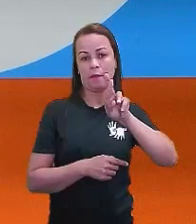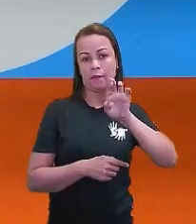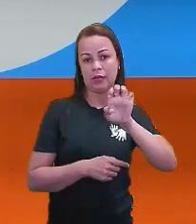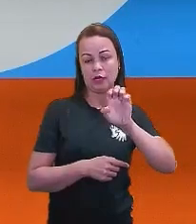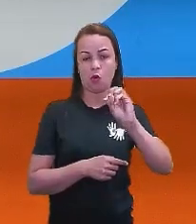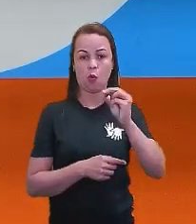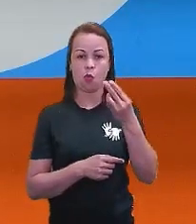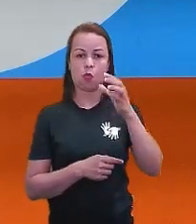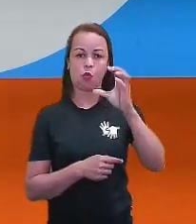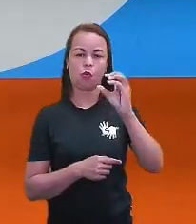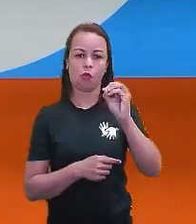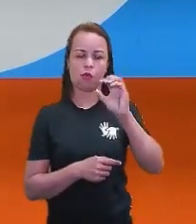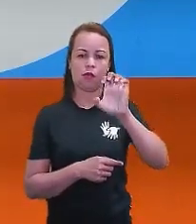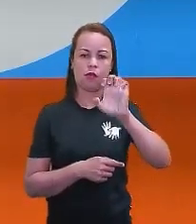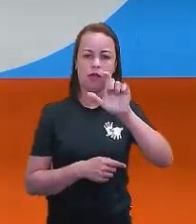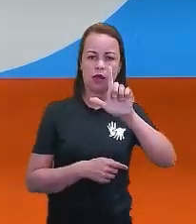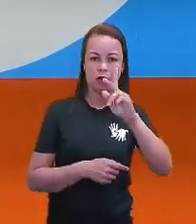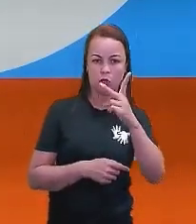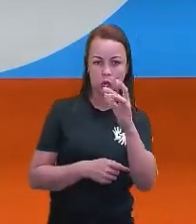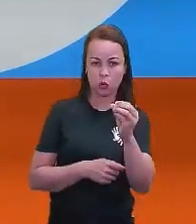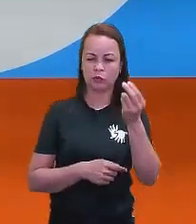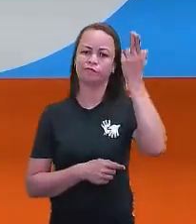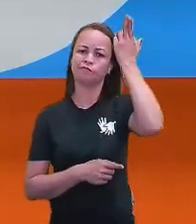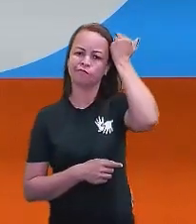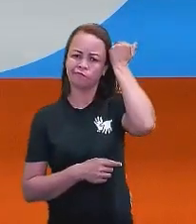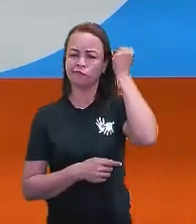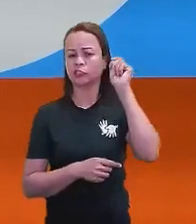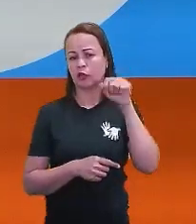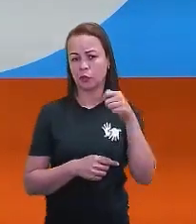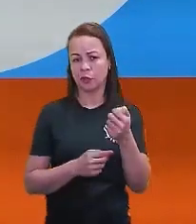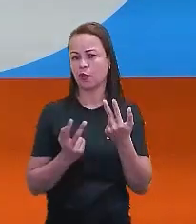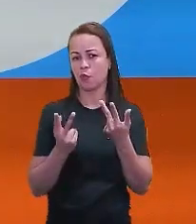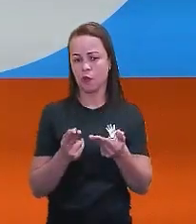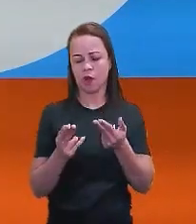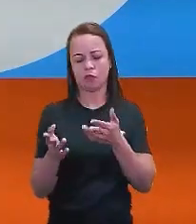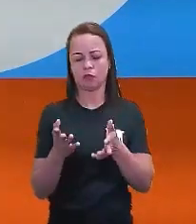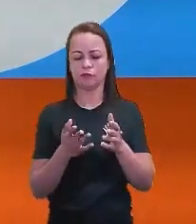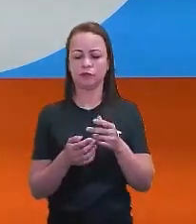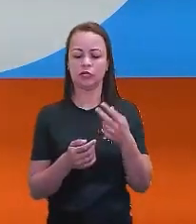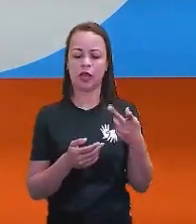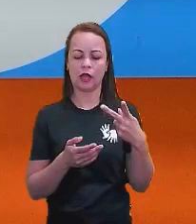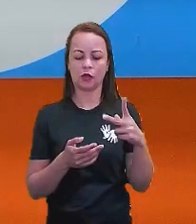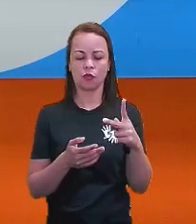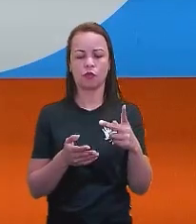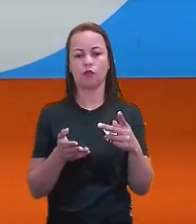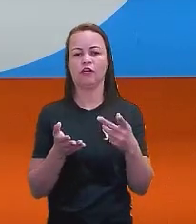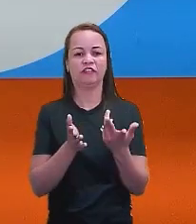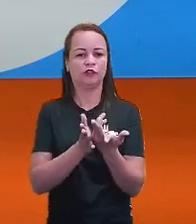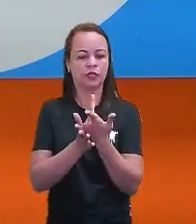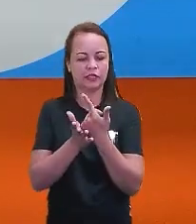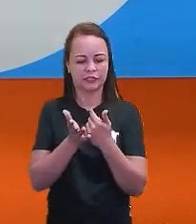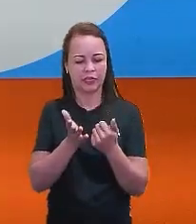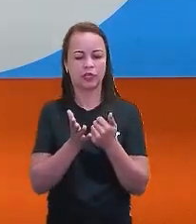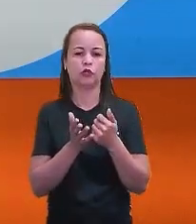tem uma orelhinha redondinha, né? Pronto, tá pronto. Agora a gente só faz o desenho da